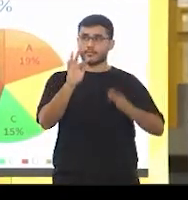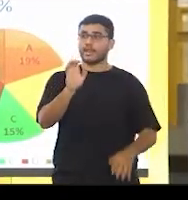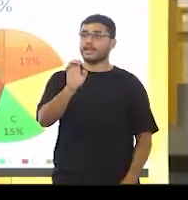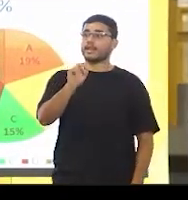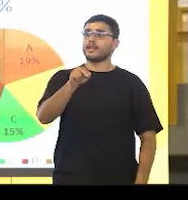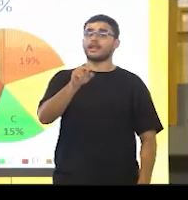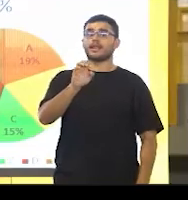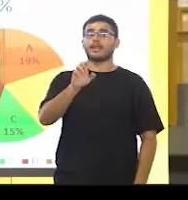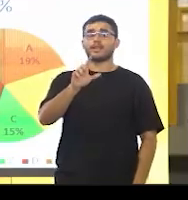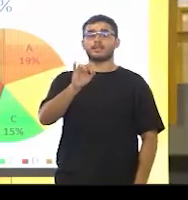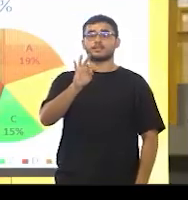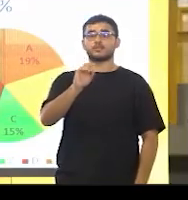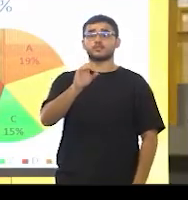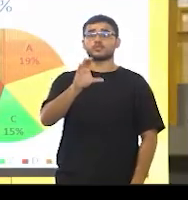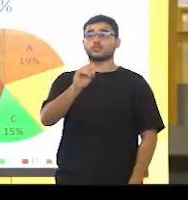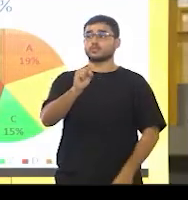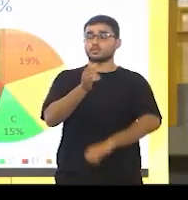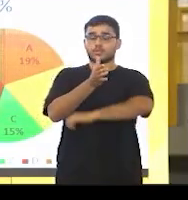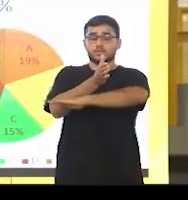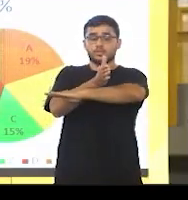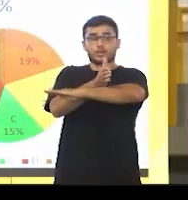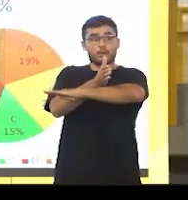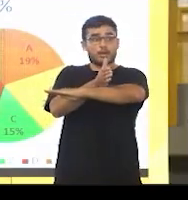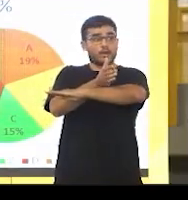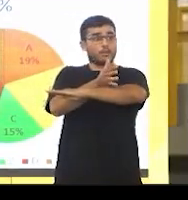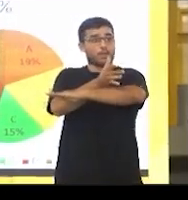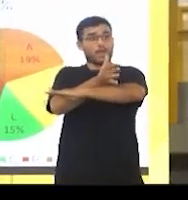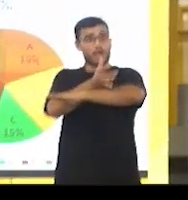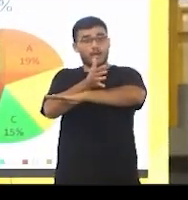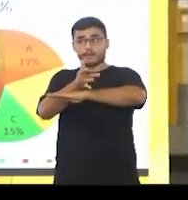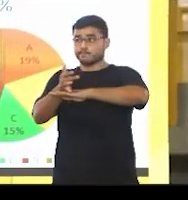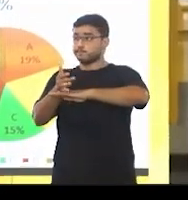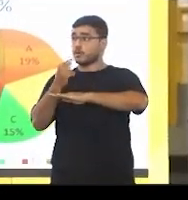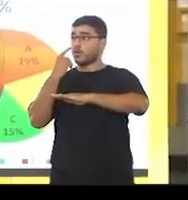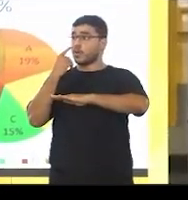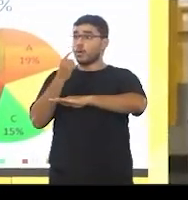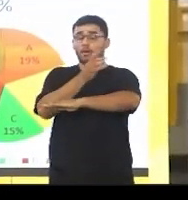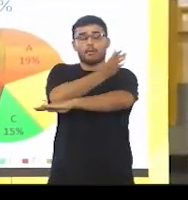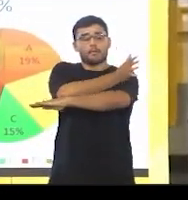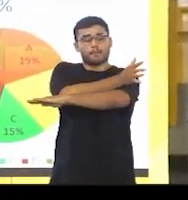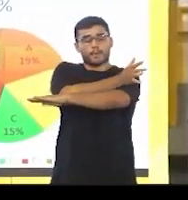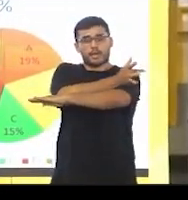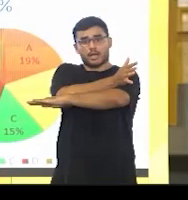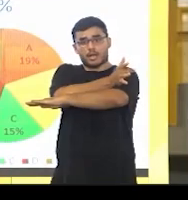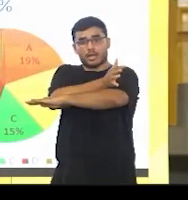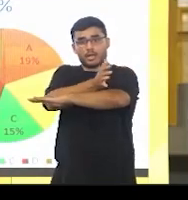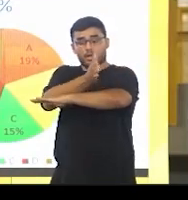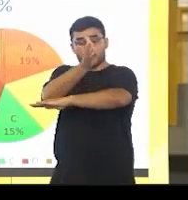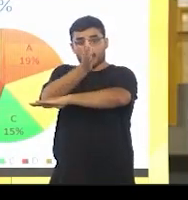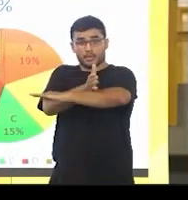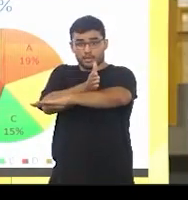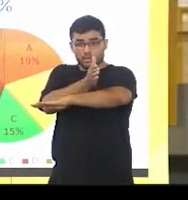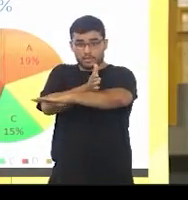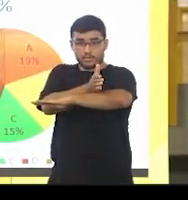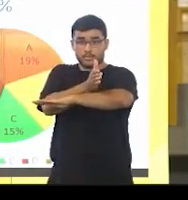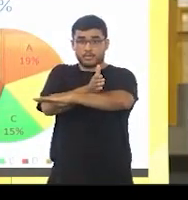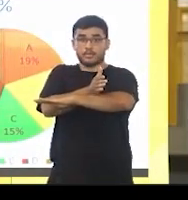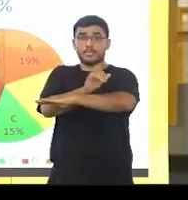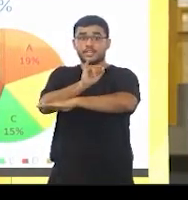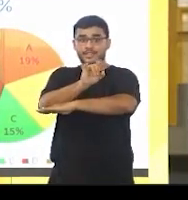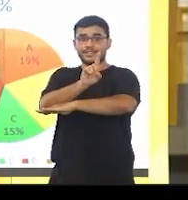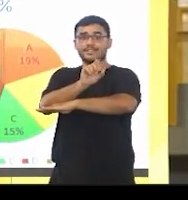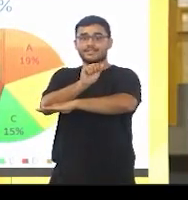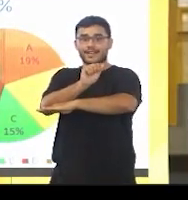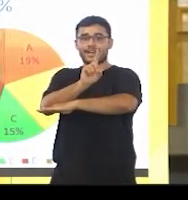Média, dos pré-socráticos aos helênicos, ano passado 3 questões.